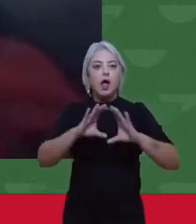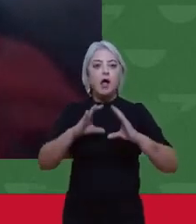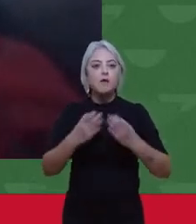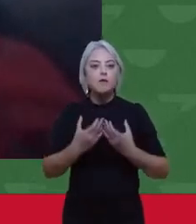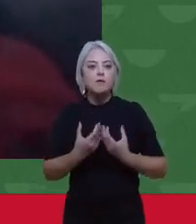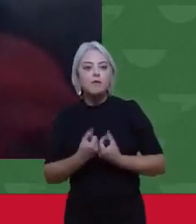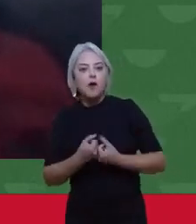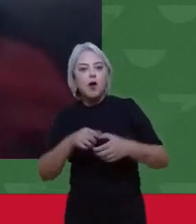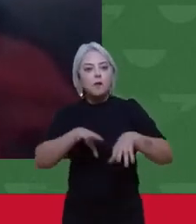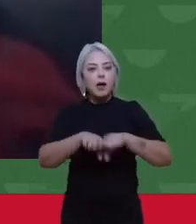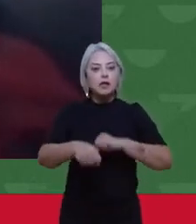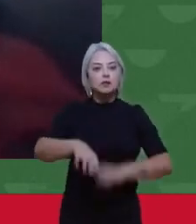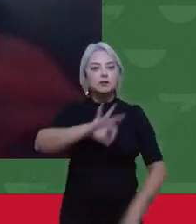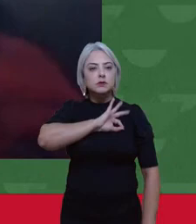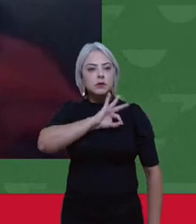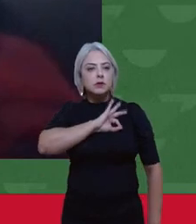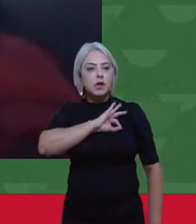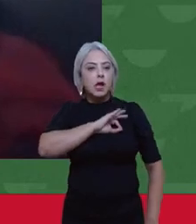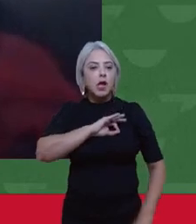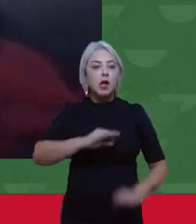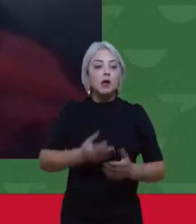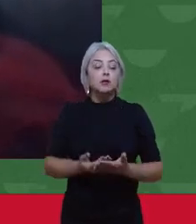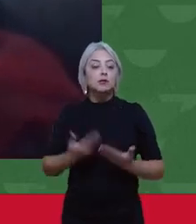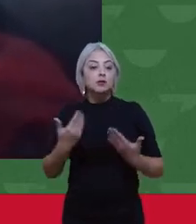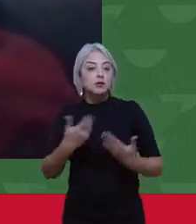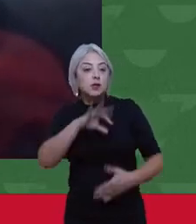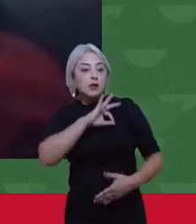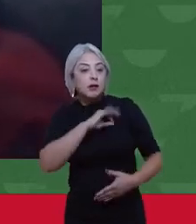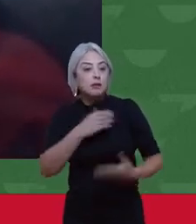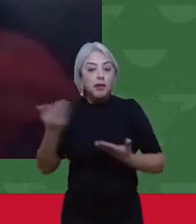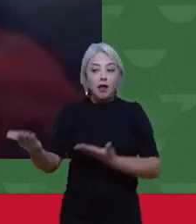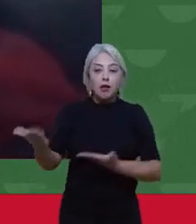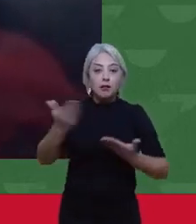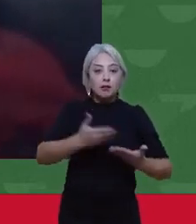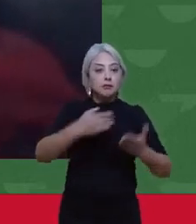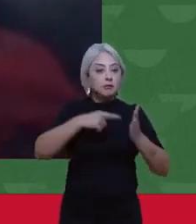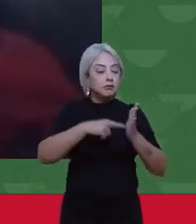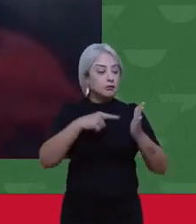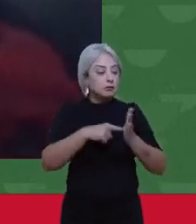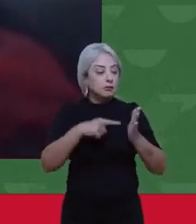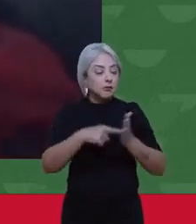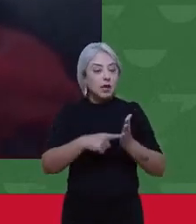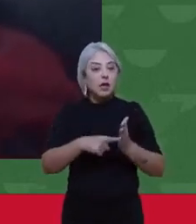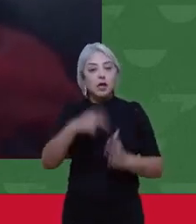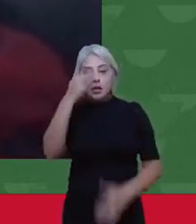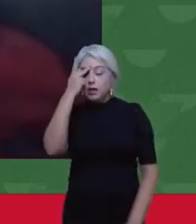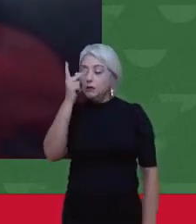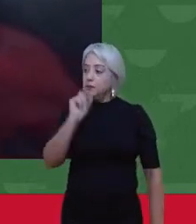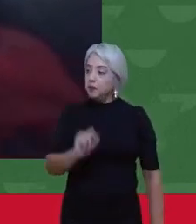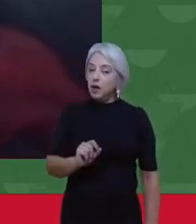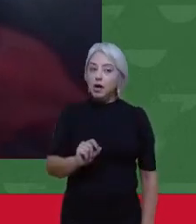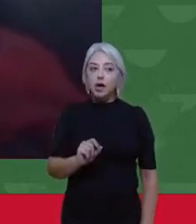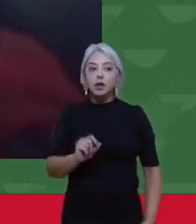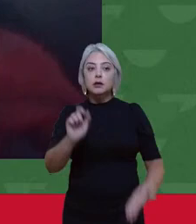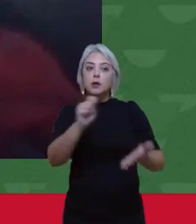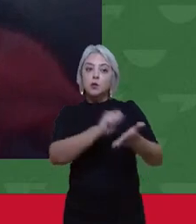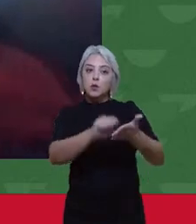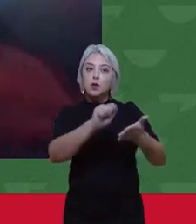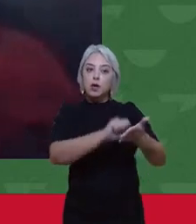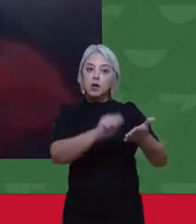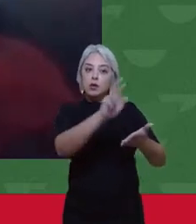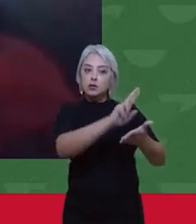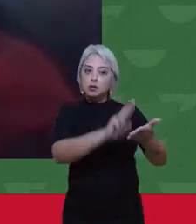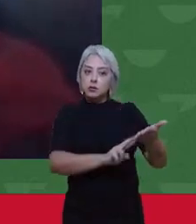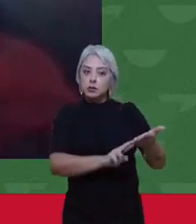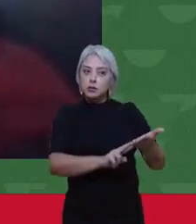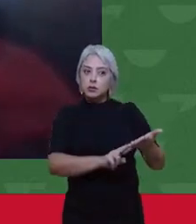de policiais, de delegacias, para o recebimento das denúncias e para o registro, que